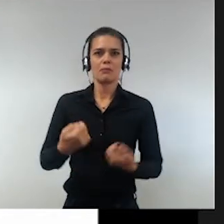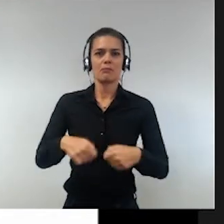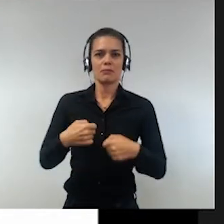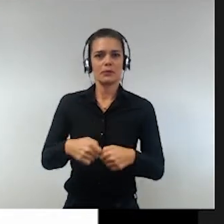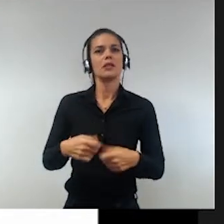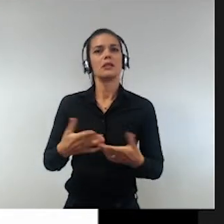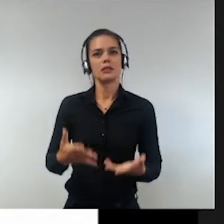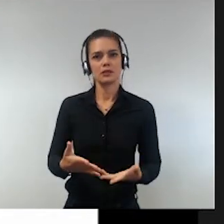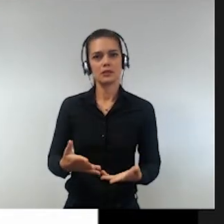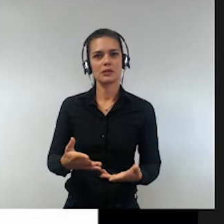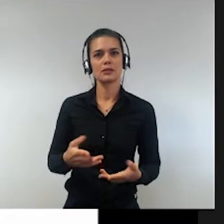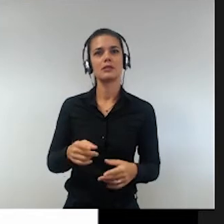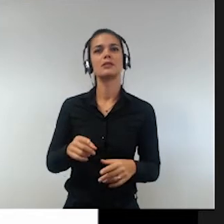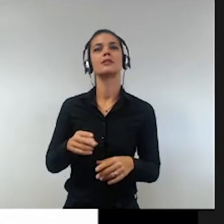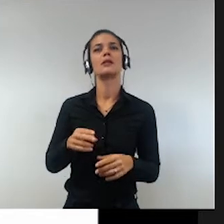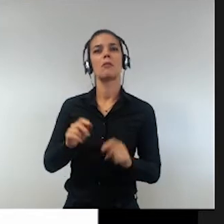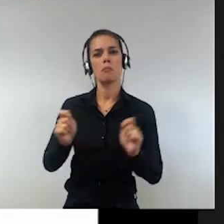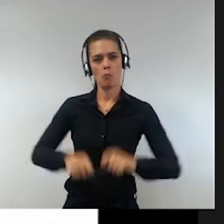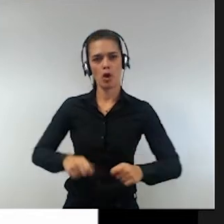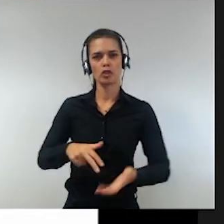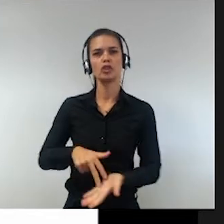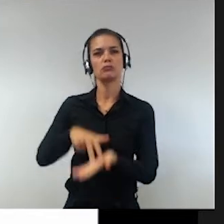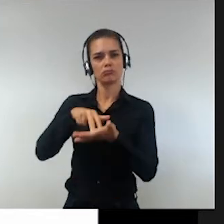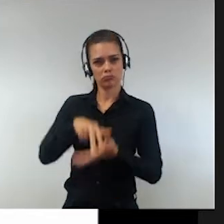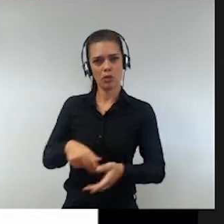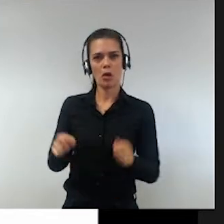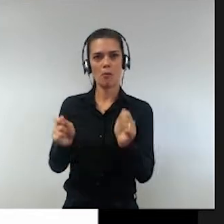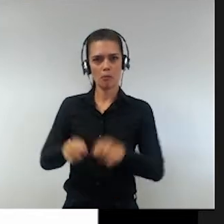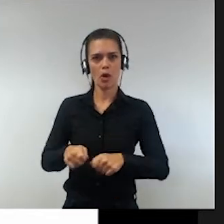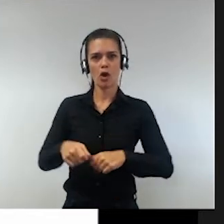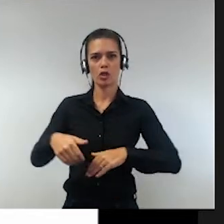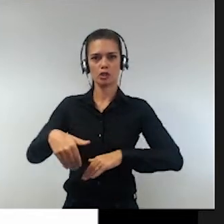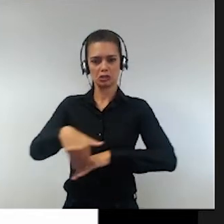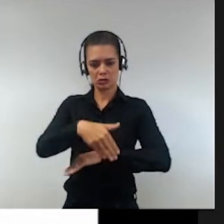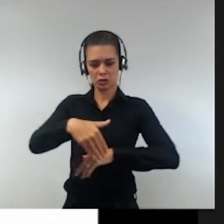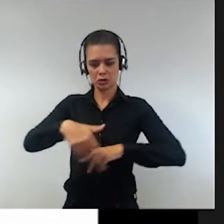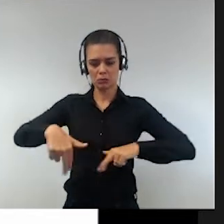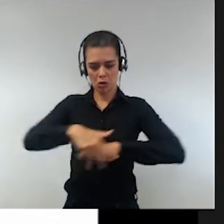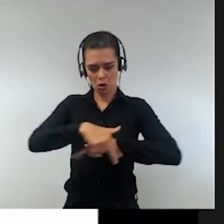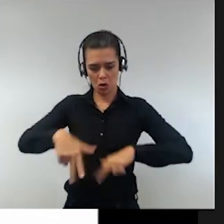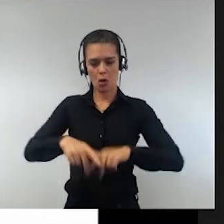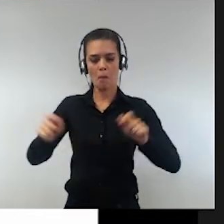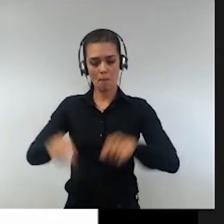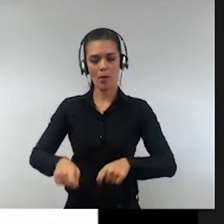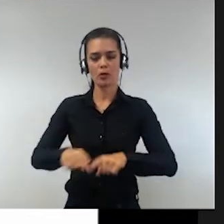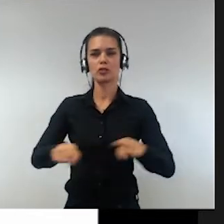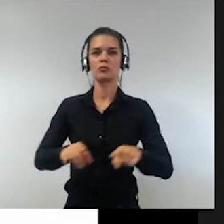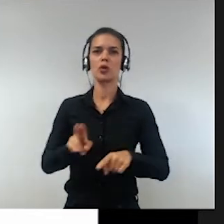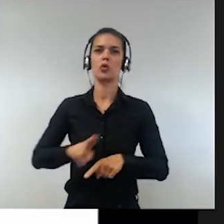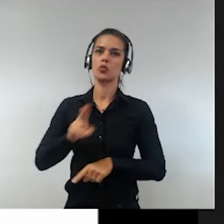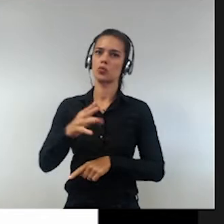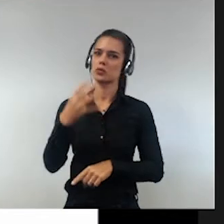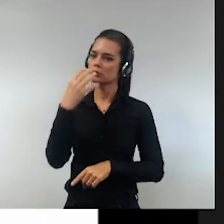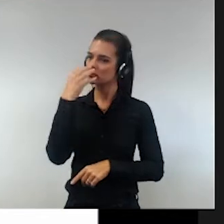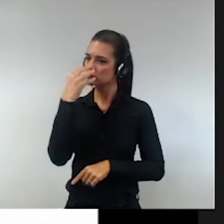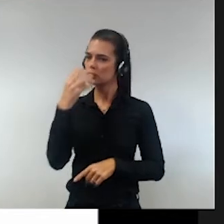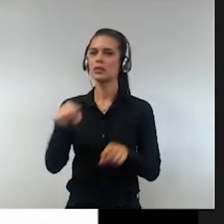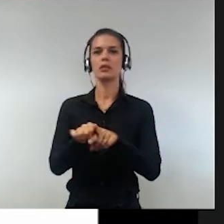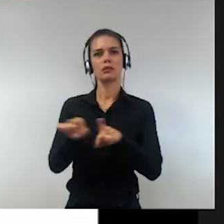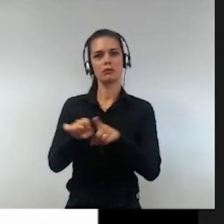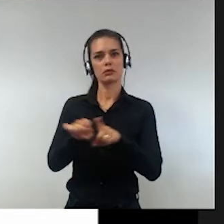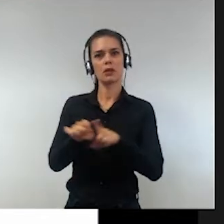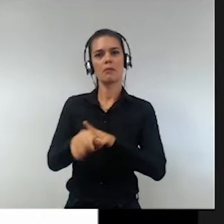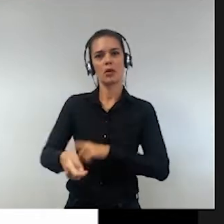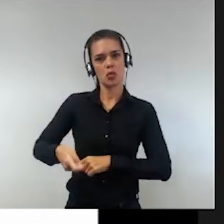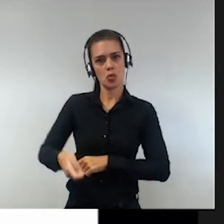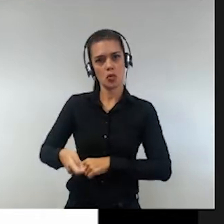áreas comuns, sempre portando coleira e focinheira. Isso não tem nenhuma dúvida a esse respeito. Depois tira quando chegar na rua, se